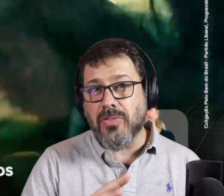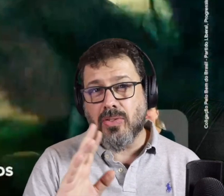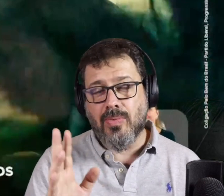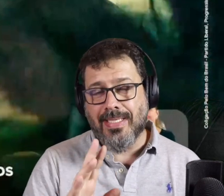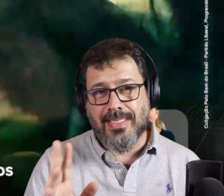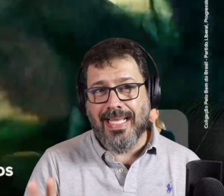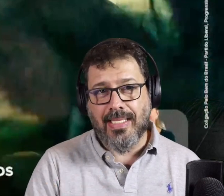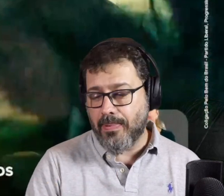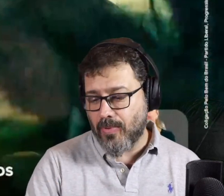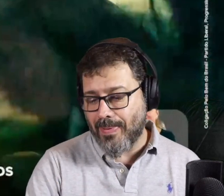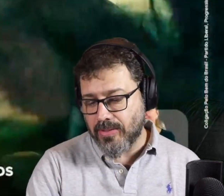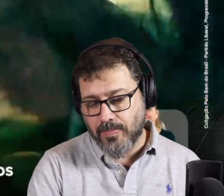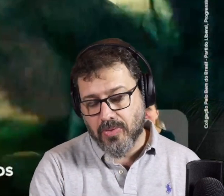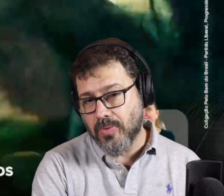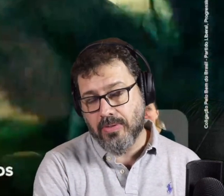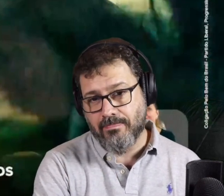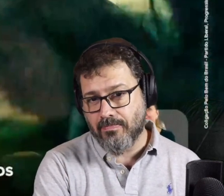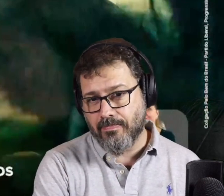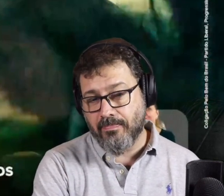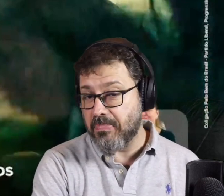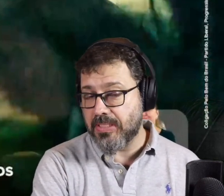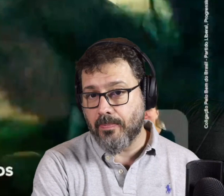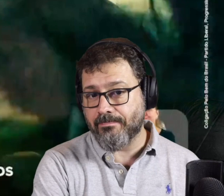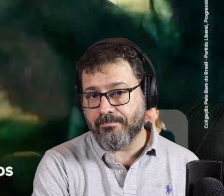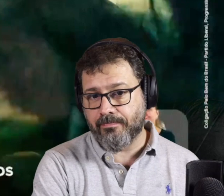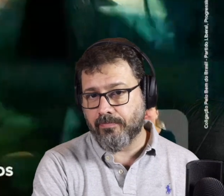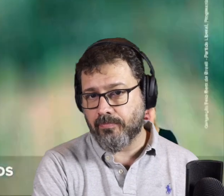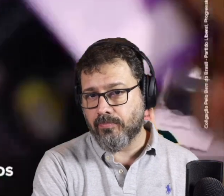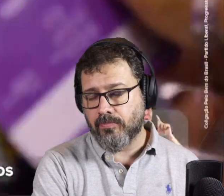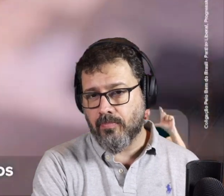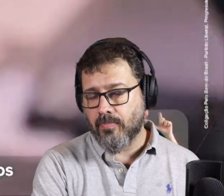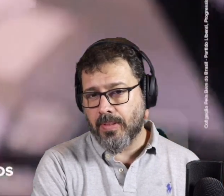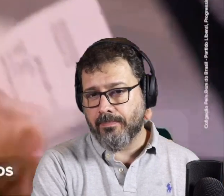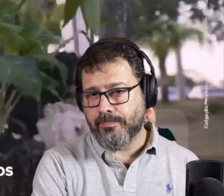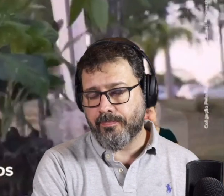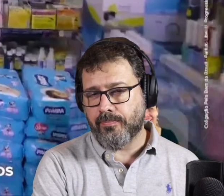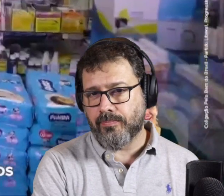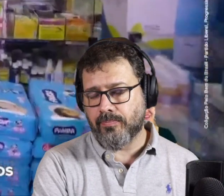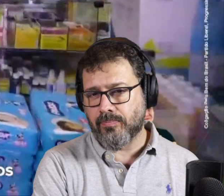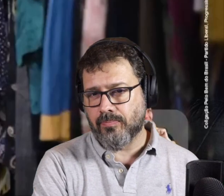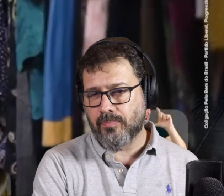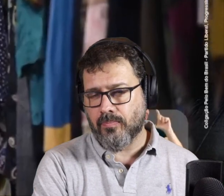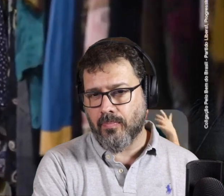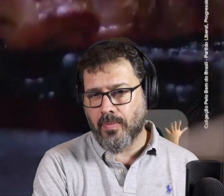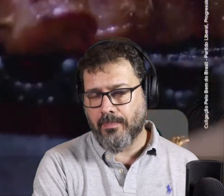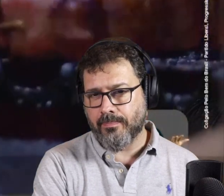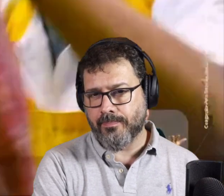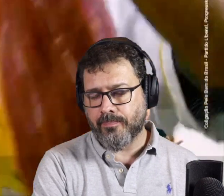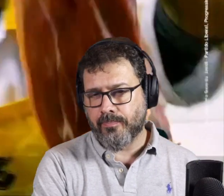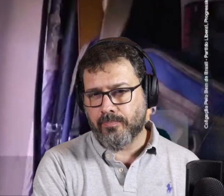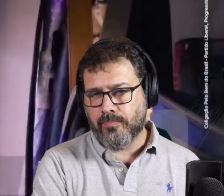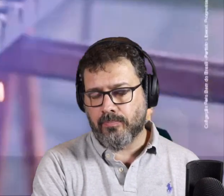Eu acho que isso não quer dizer nada para a maior parte das pessoas. Impressão. O Brasil gerou 4 milhões de novos